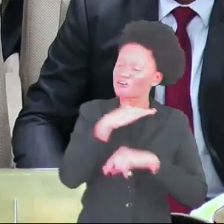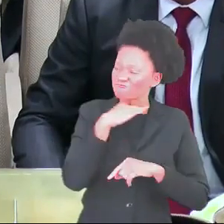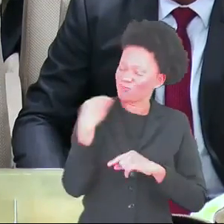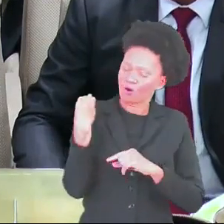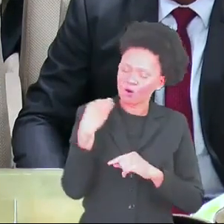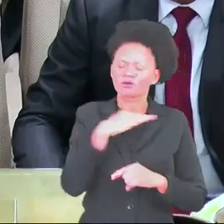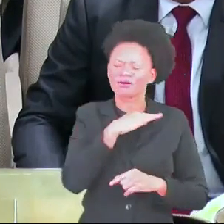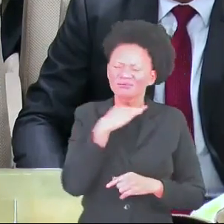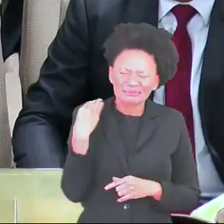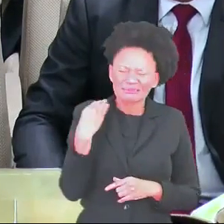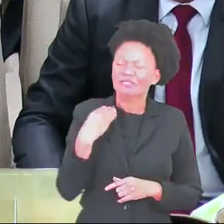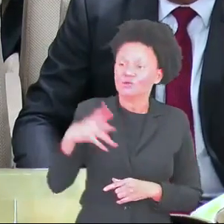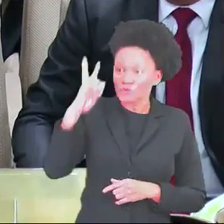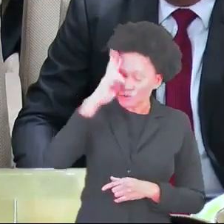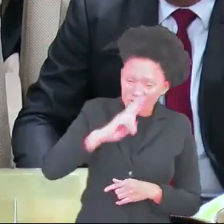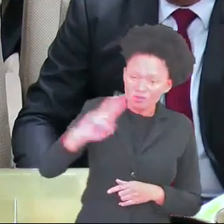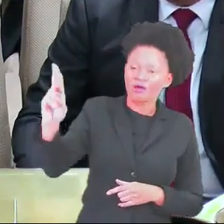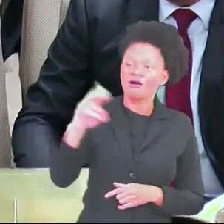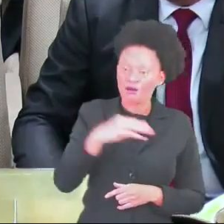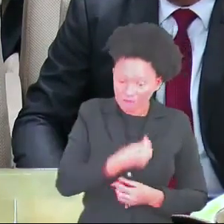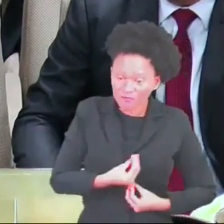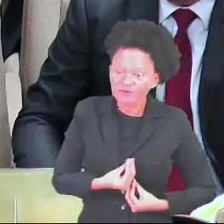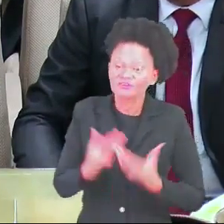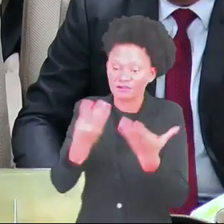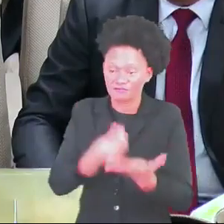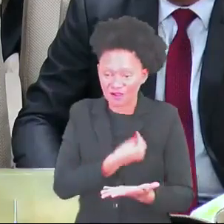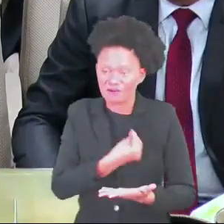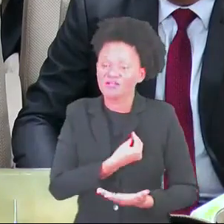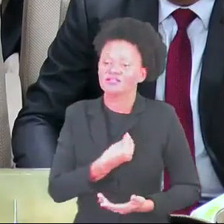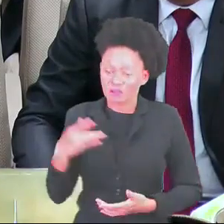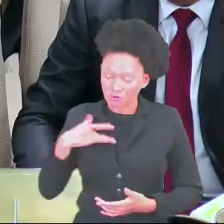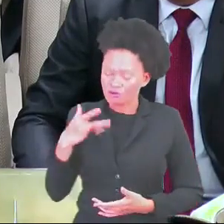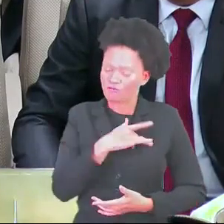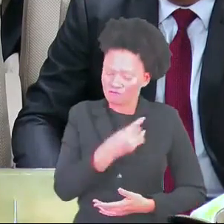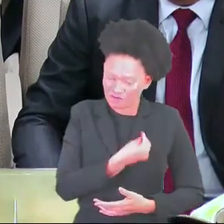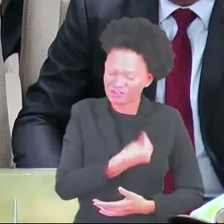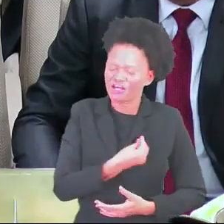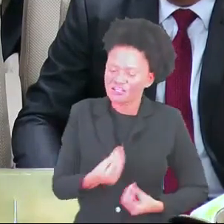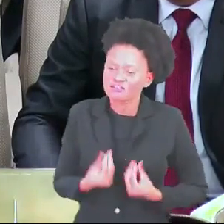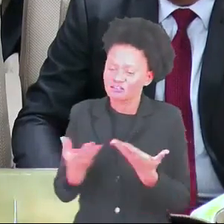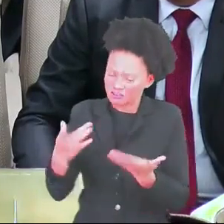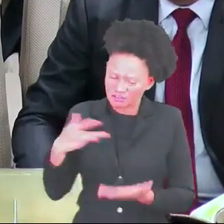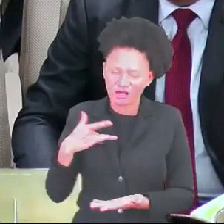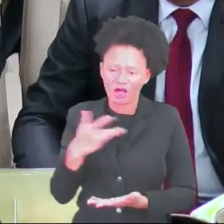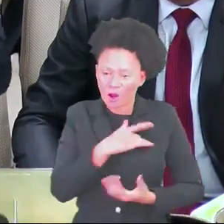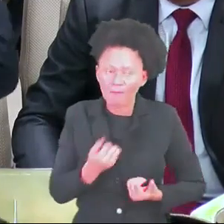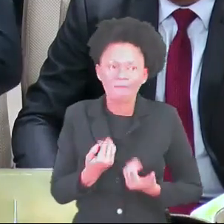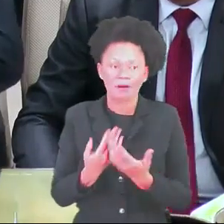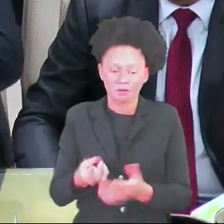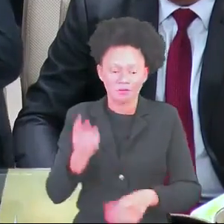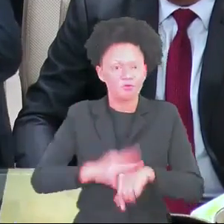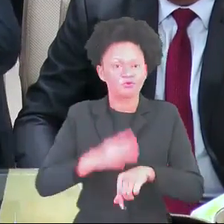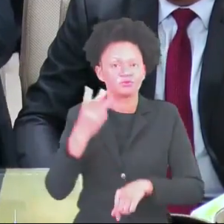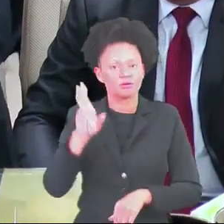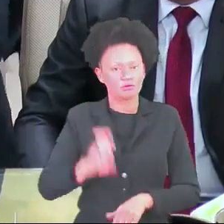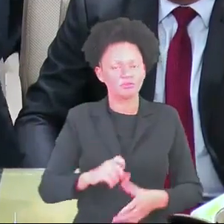declaro o que o céu diz, vida e saúde, vida e saúde, vida e saúde por três vezes.